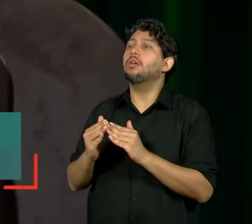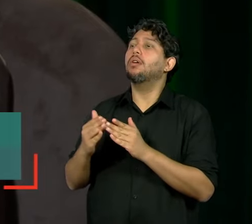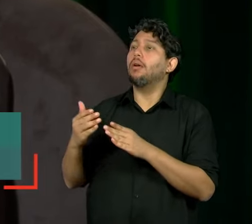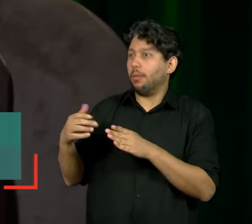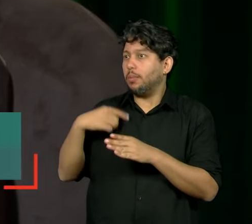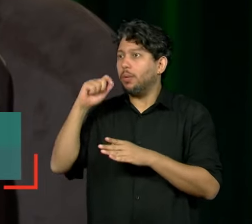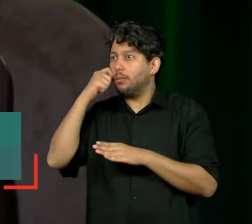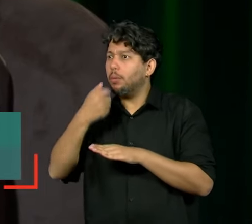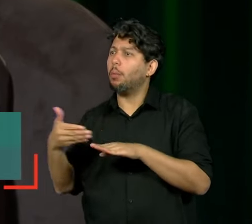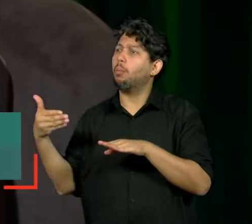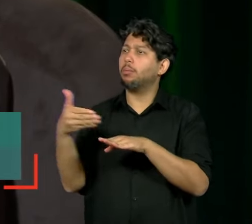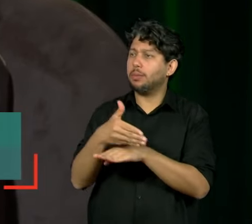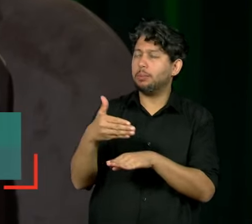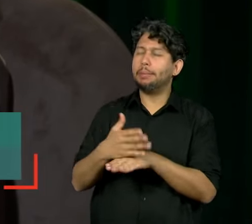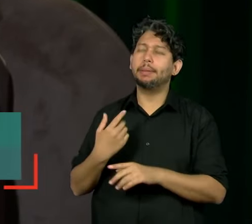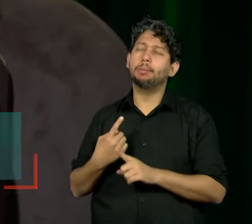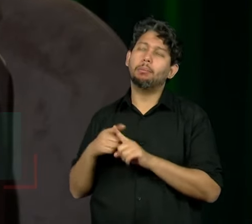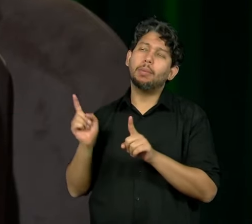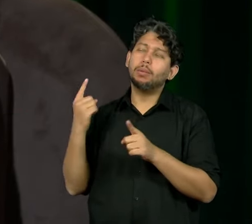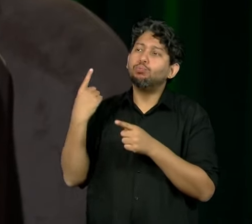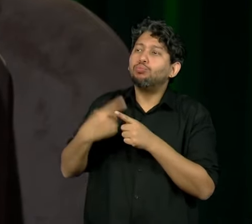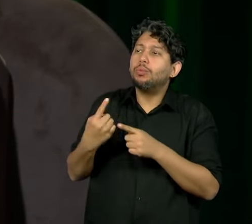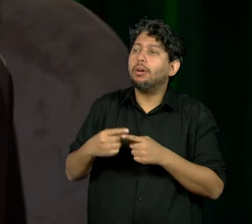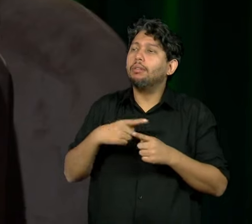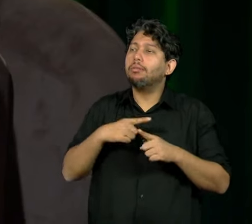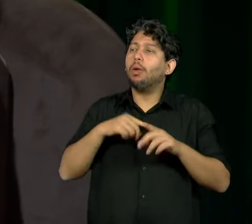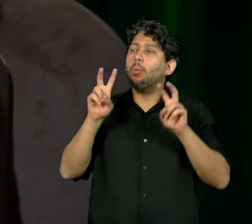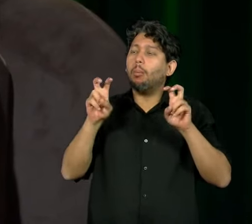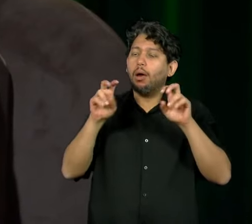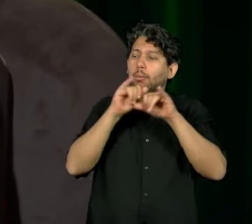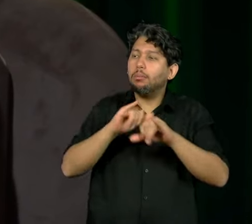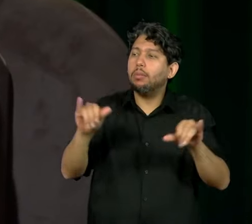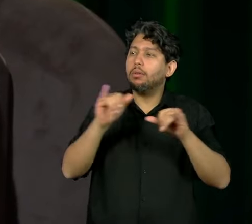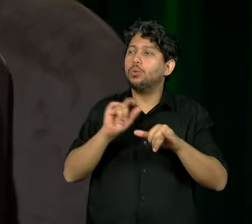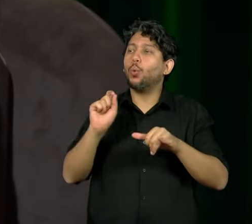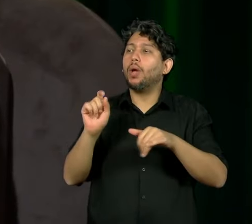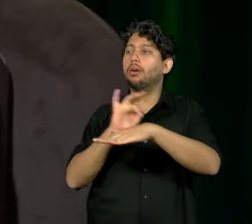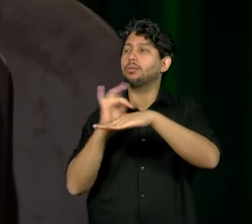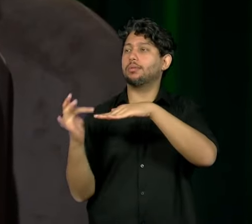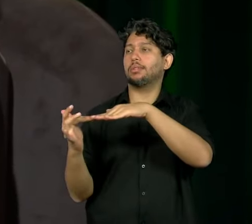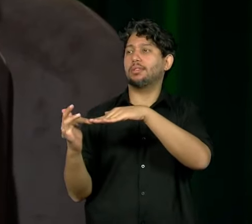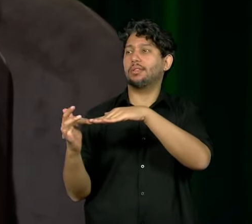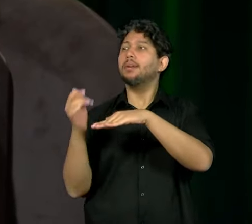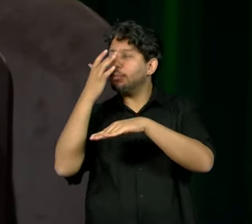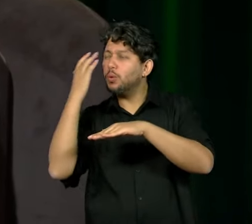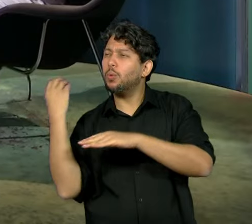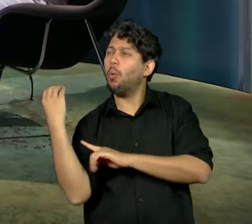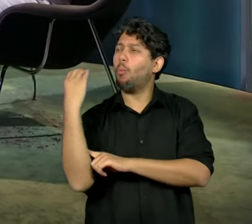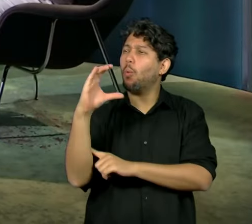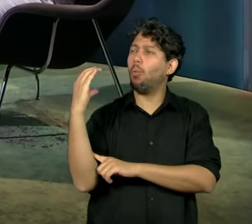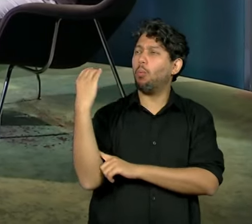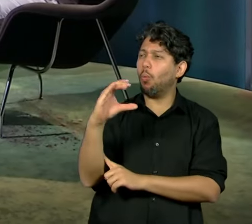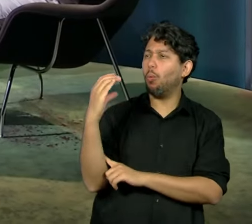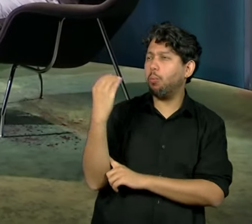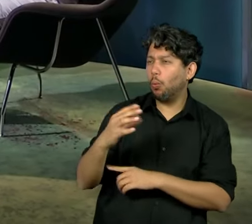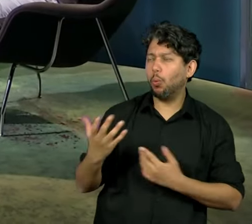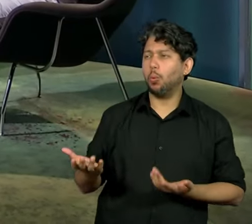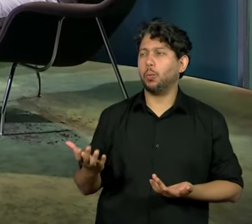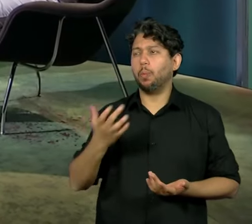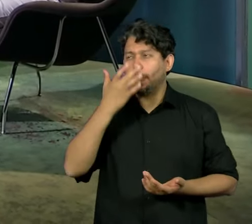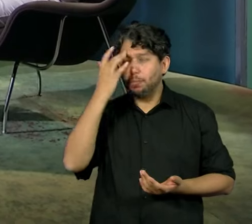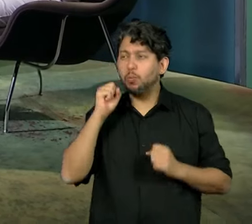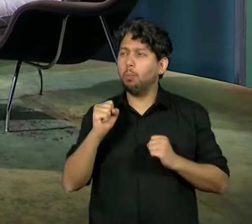mídia um tanto quanto que se distribui aí nas redes sociais, que as pessoas têm acesso a postarem,